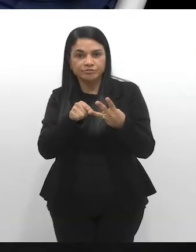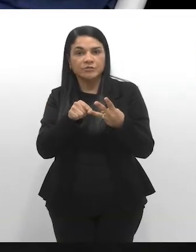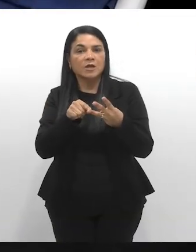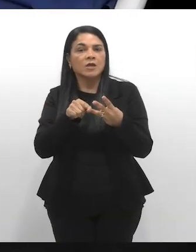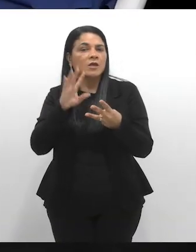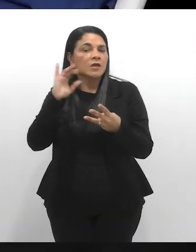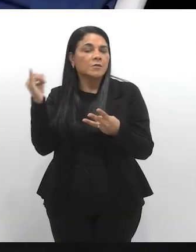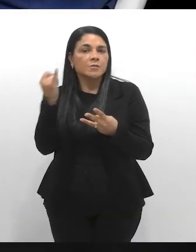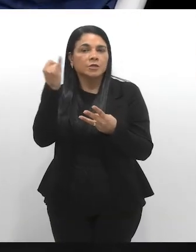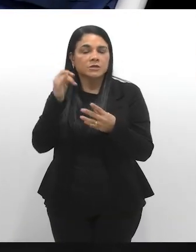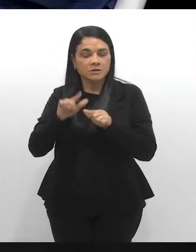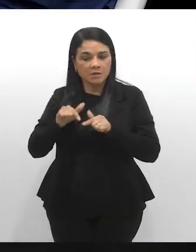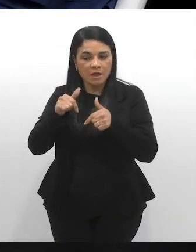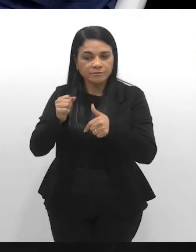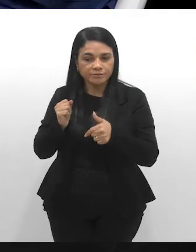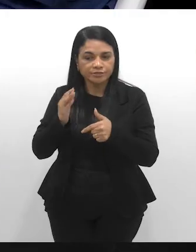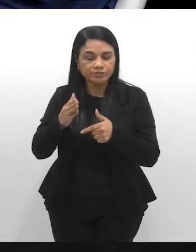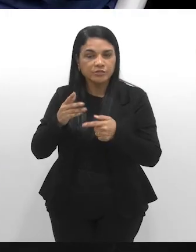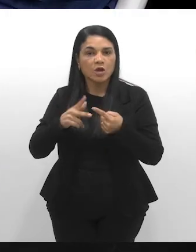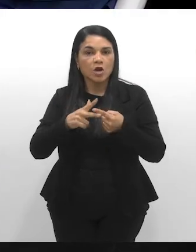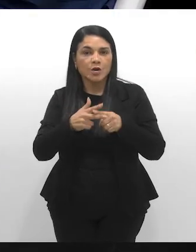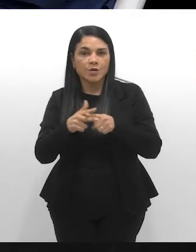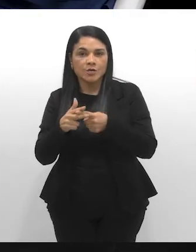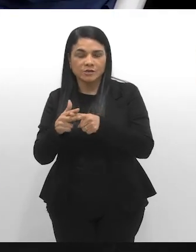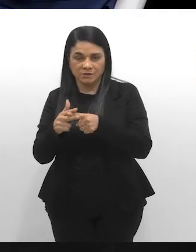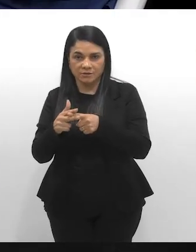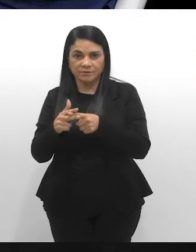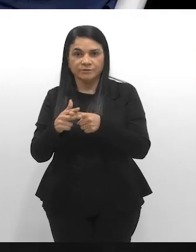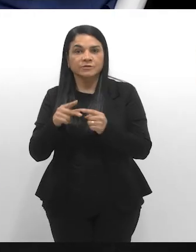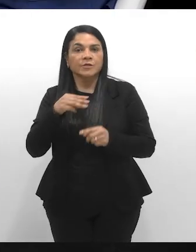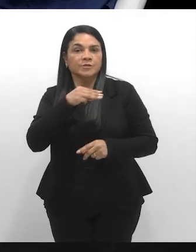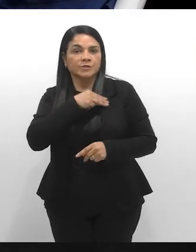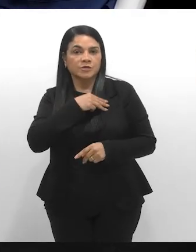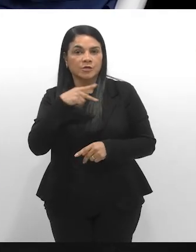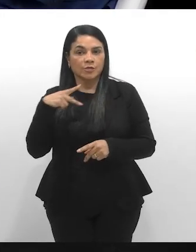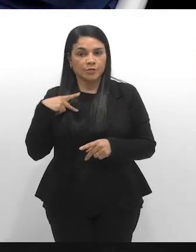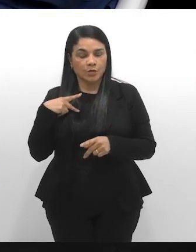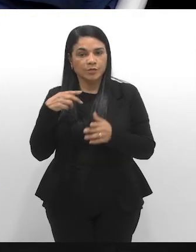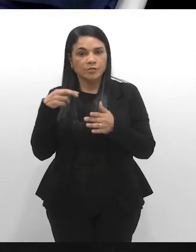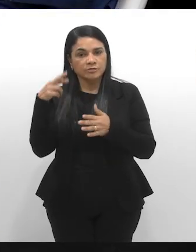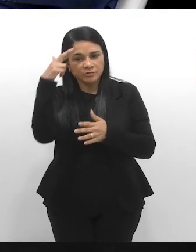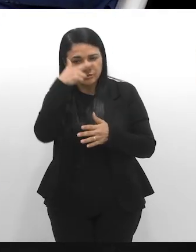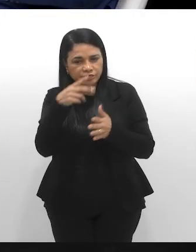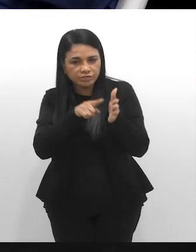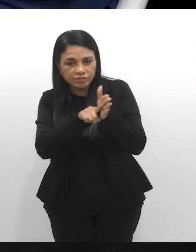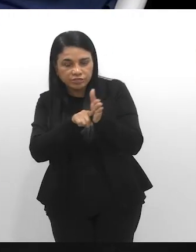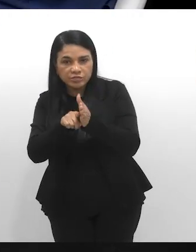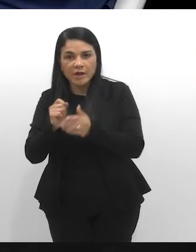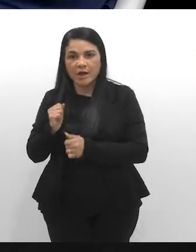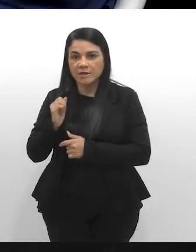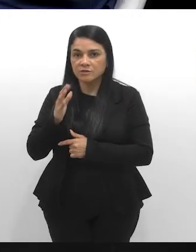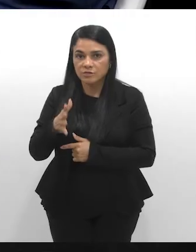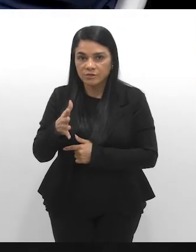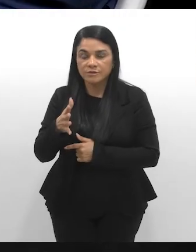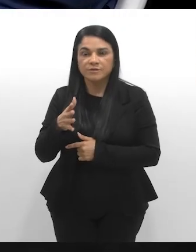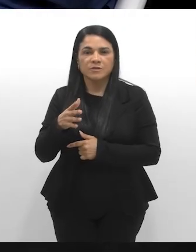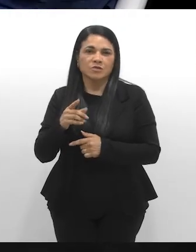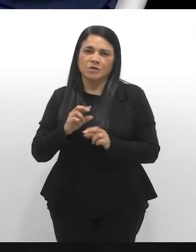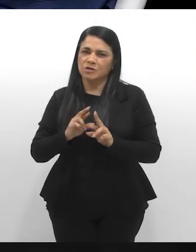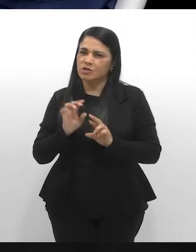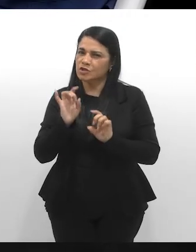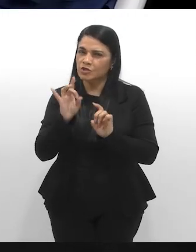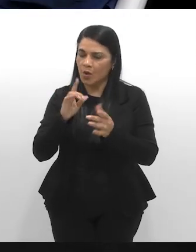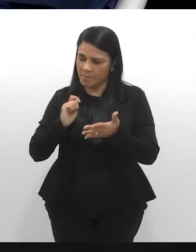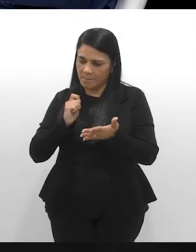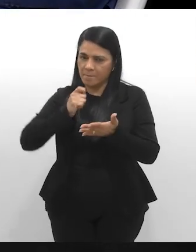medida dentro de um conceito reparatório, né, e o papel do Ministério Público no monitoramento dessas ações? Porque não é uma questão só